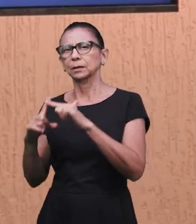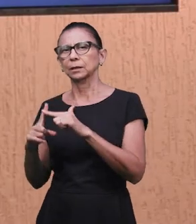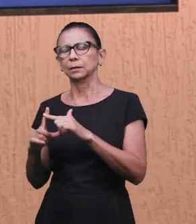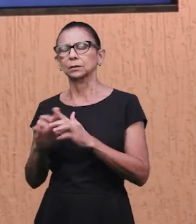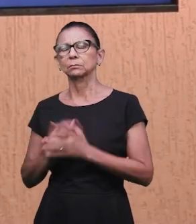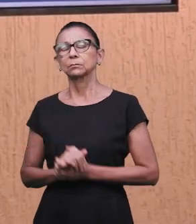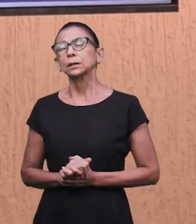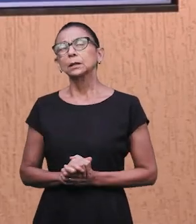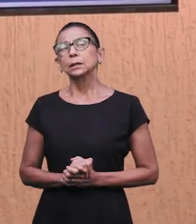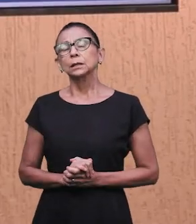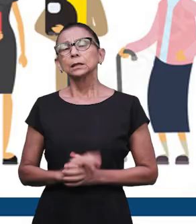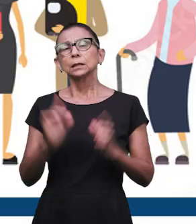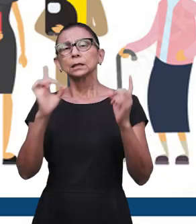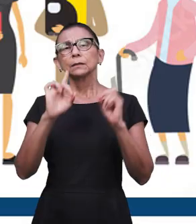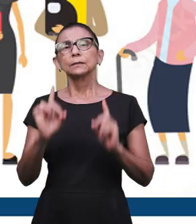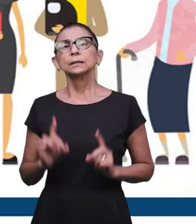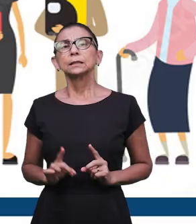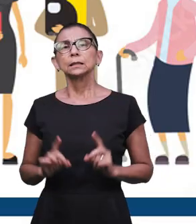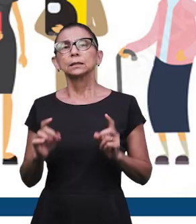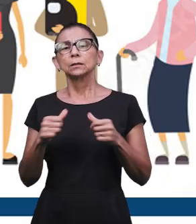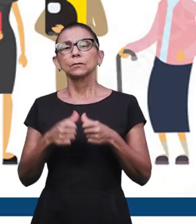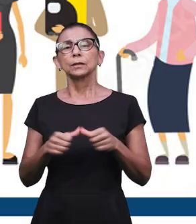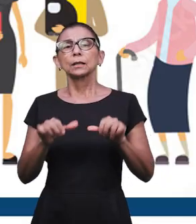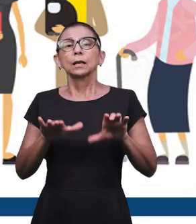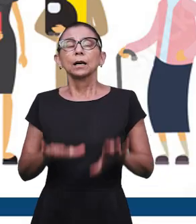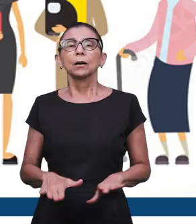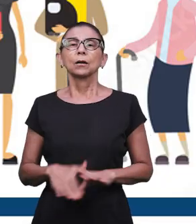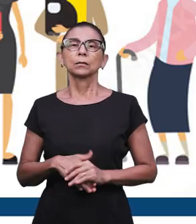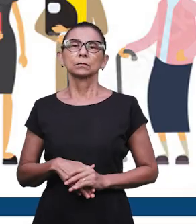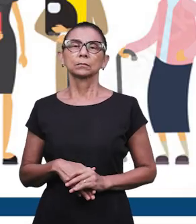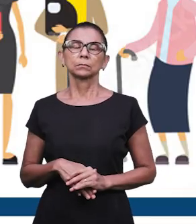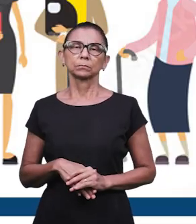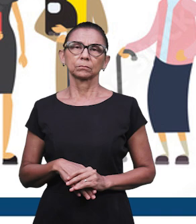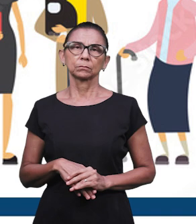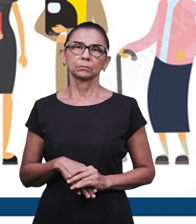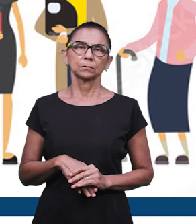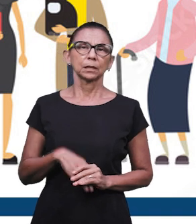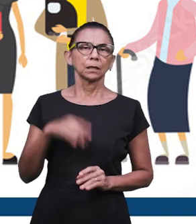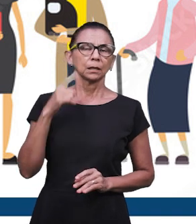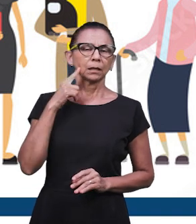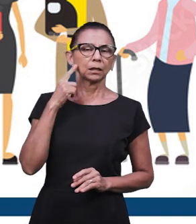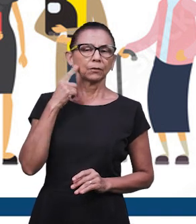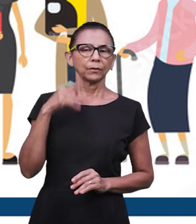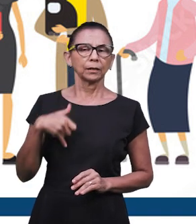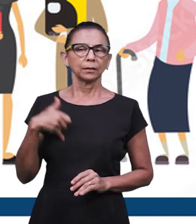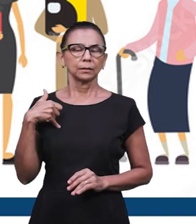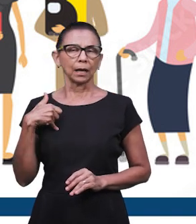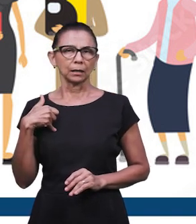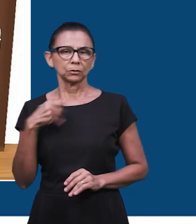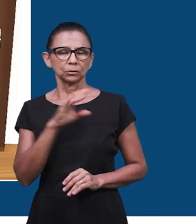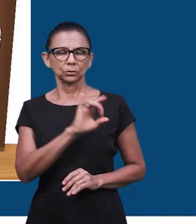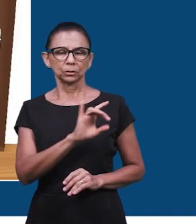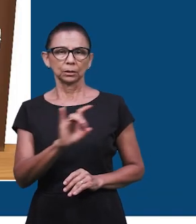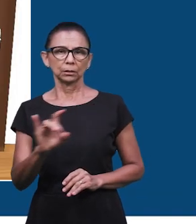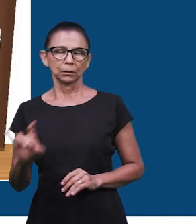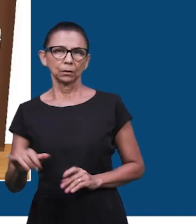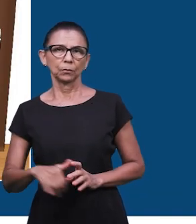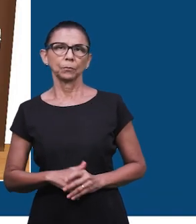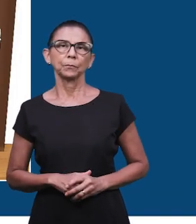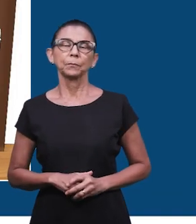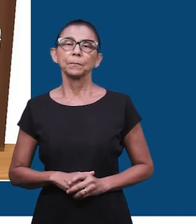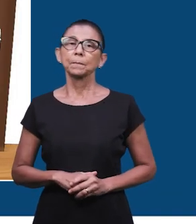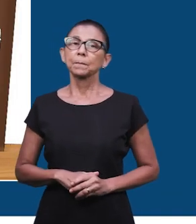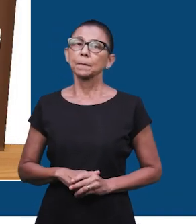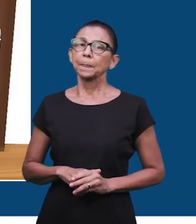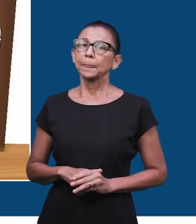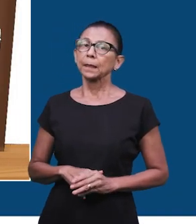com deficiência deve de ficar? Na classe de acordo com a idade. E tudo é feito, é um trabalho